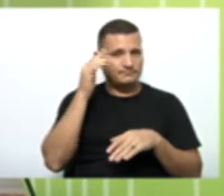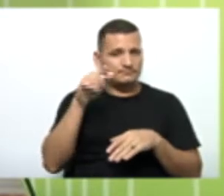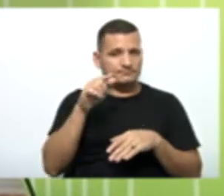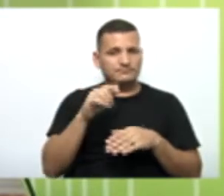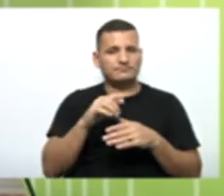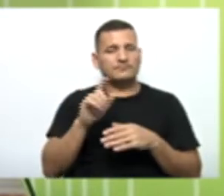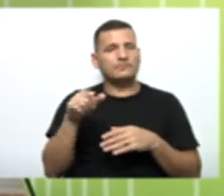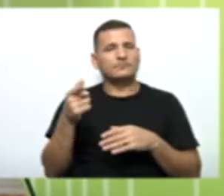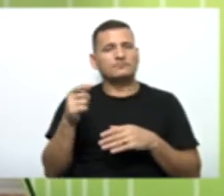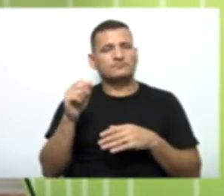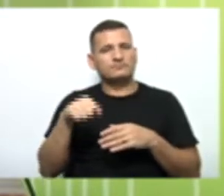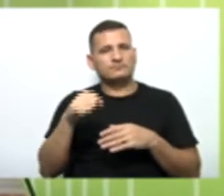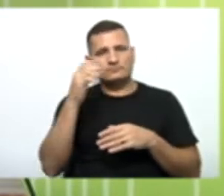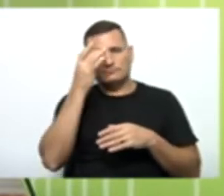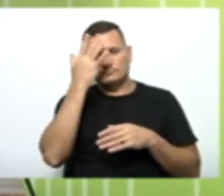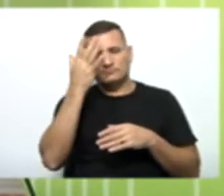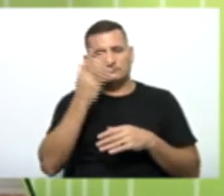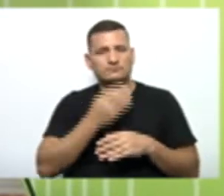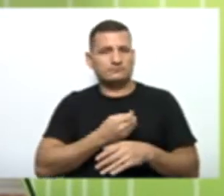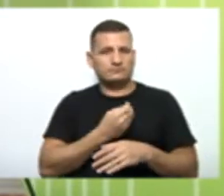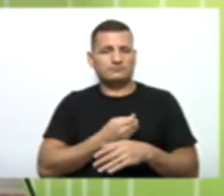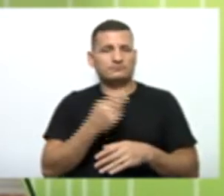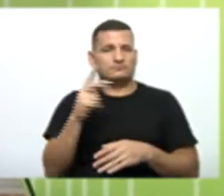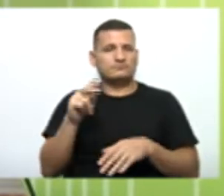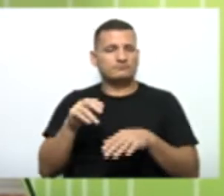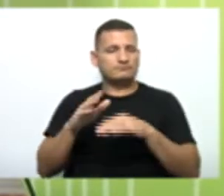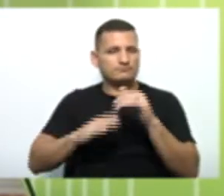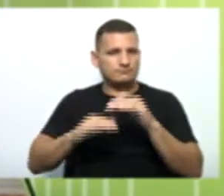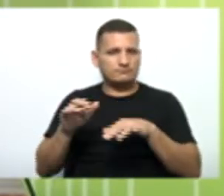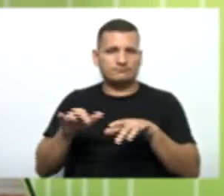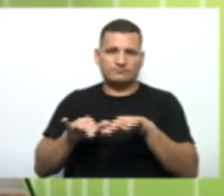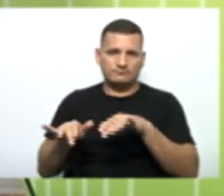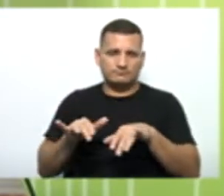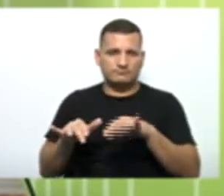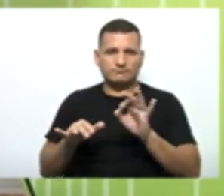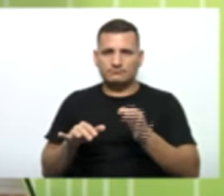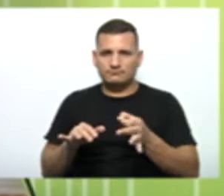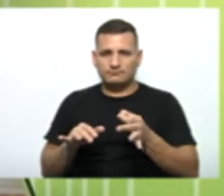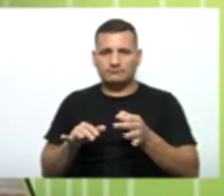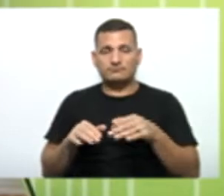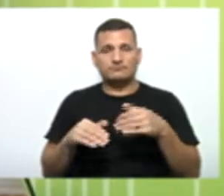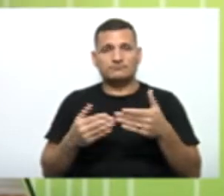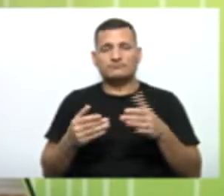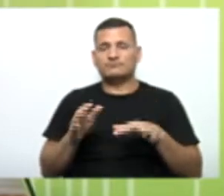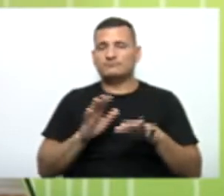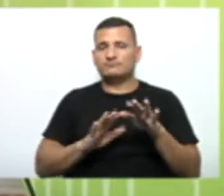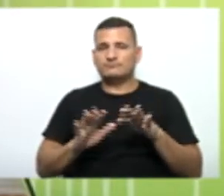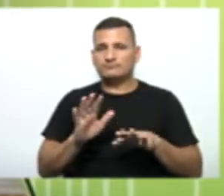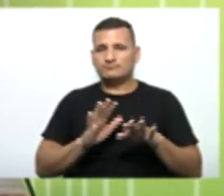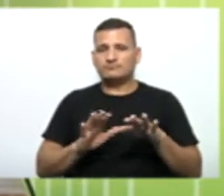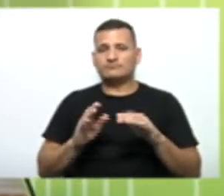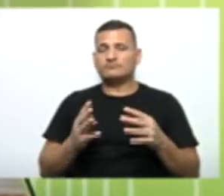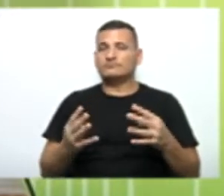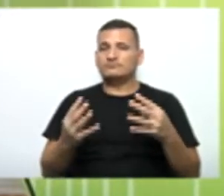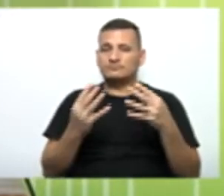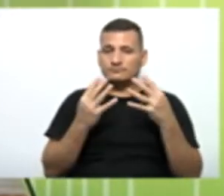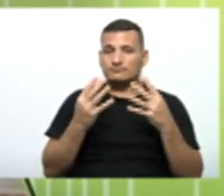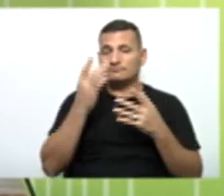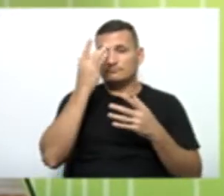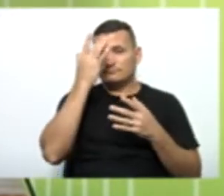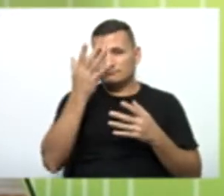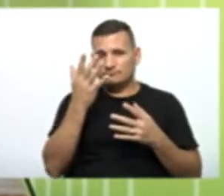sim facilitar a vida do seu programador, certo? Então, muito cuidado com isso, presta atenção, é